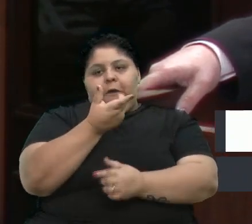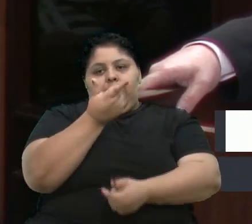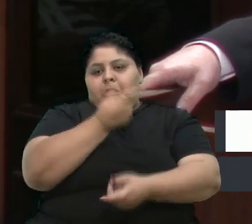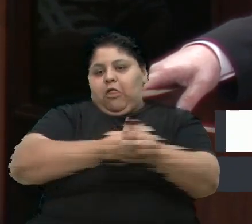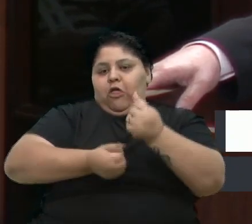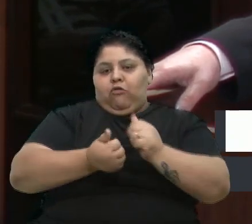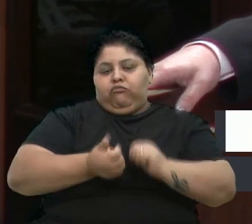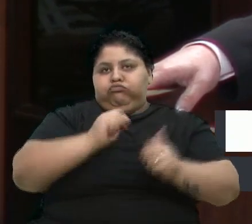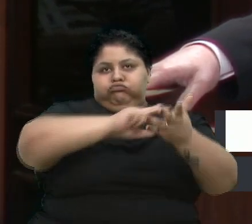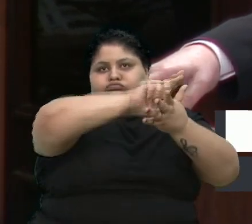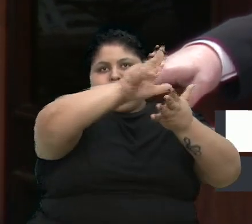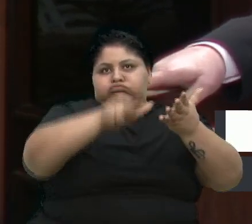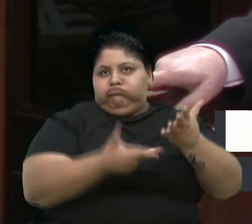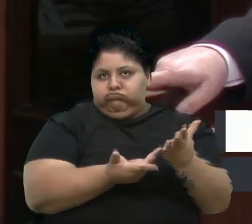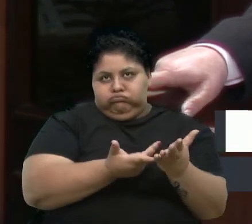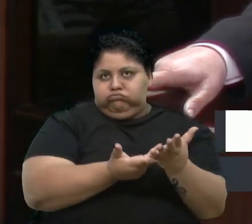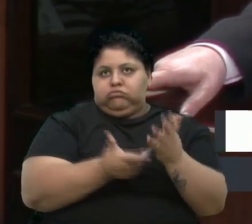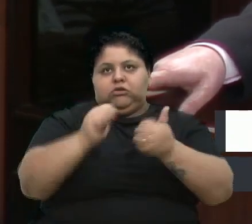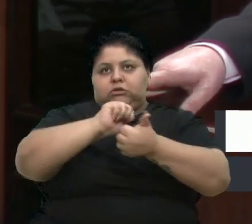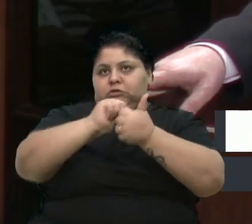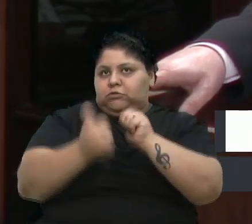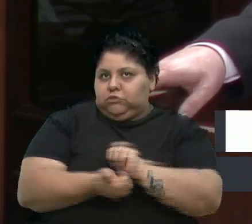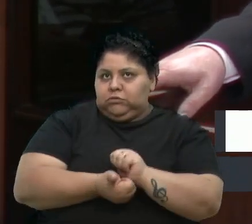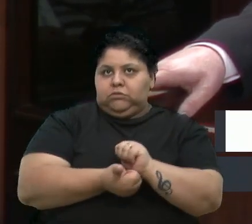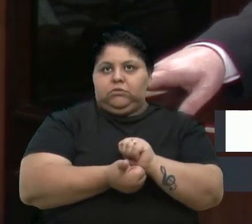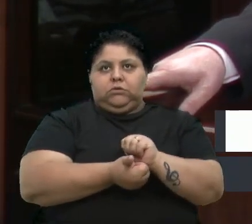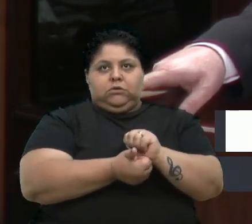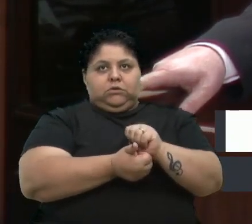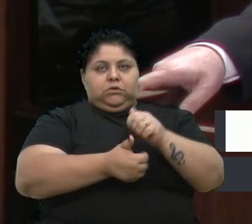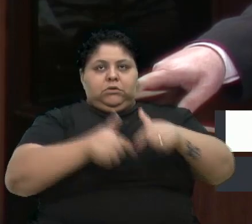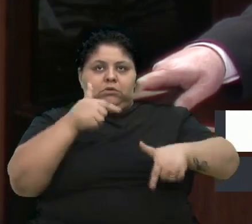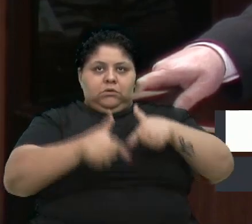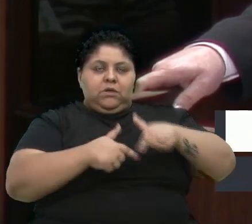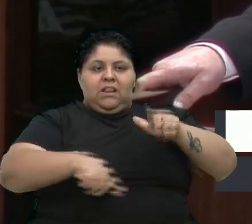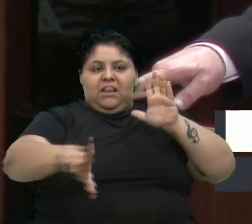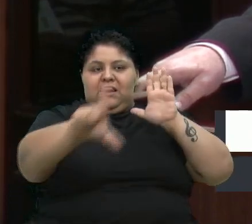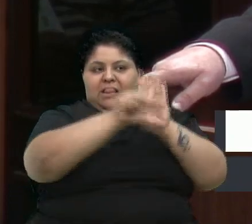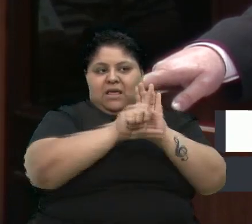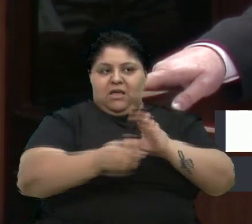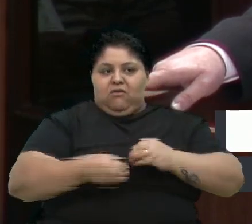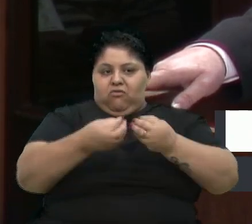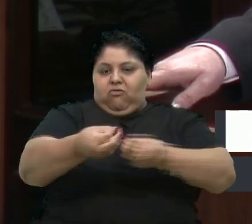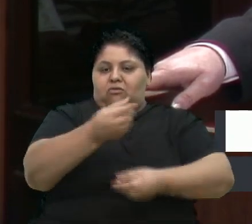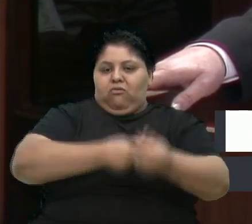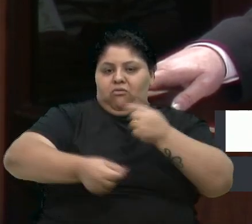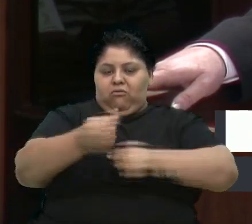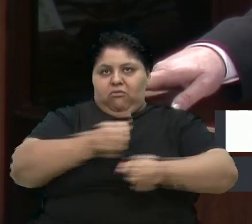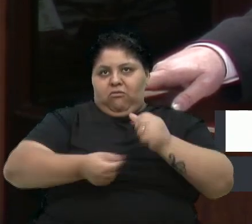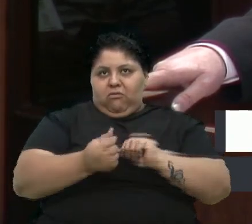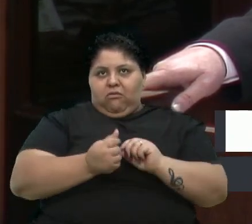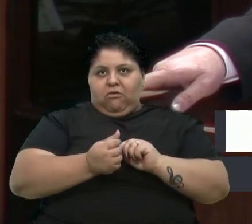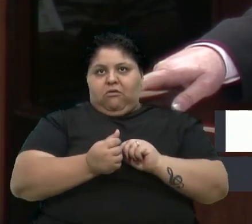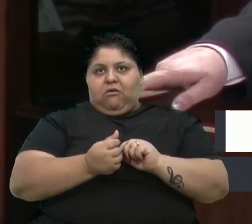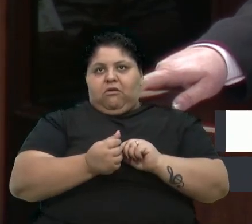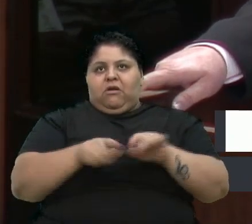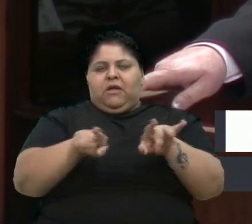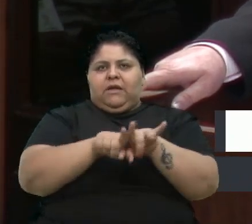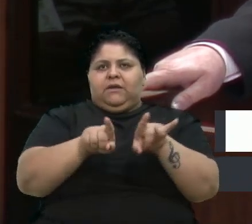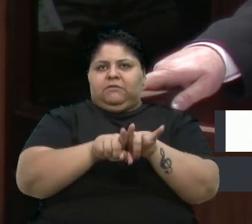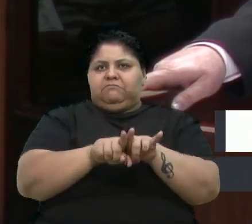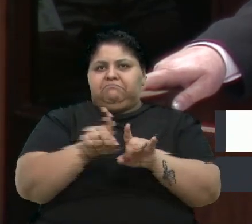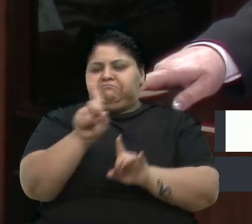microeconomia, teoria dos jogos, teoria da firma, lei da oferta e da demanda, elasticidade cruzada da demanda,